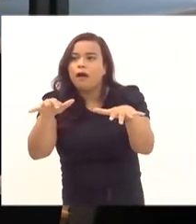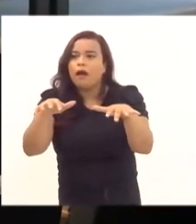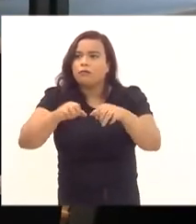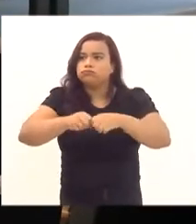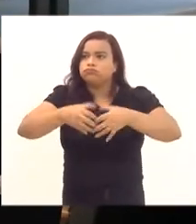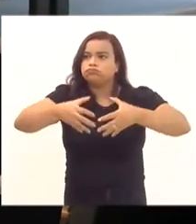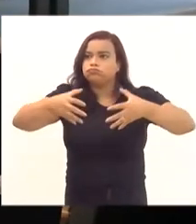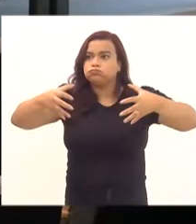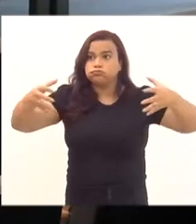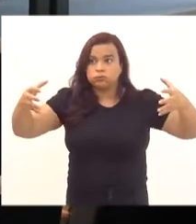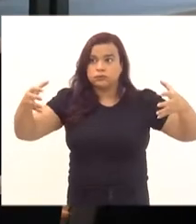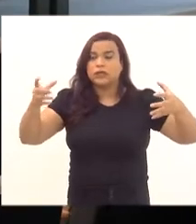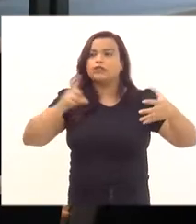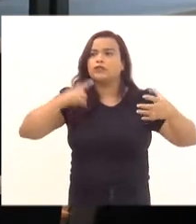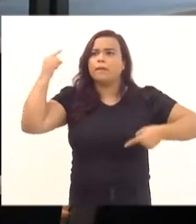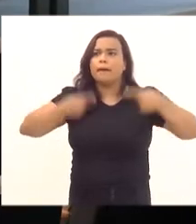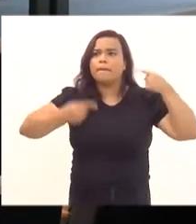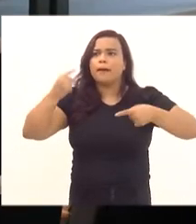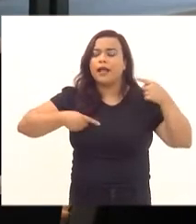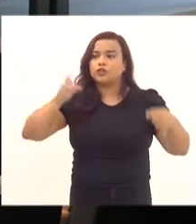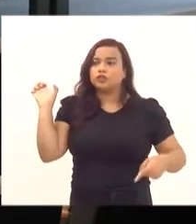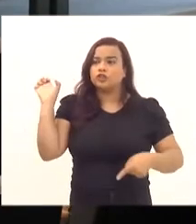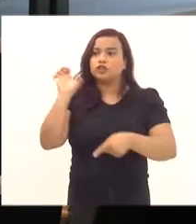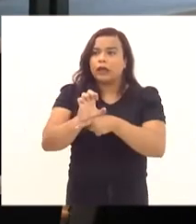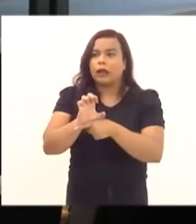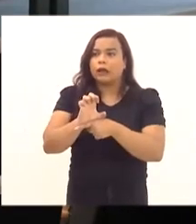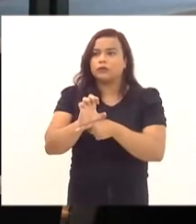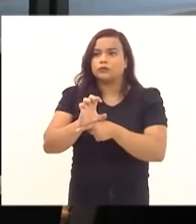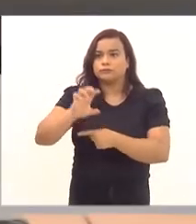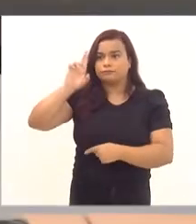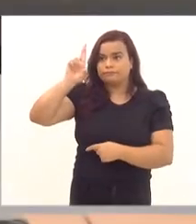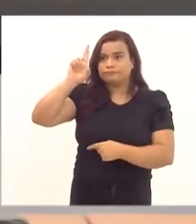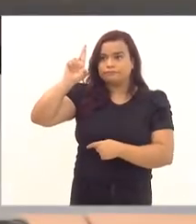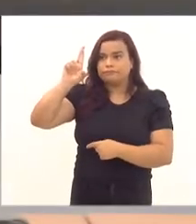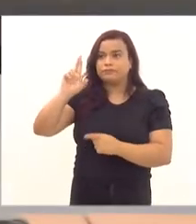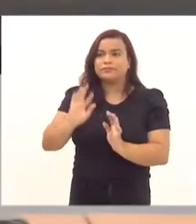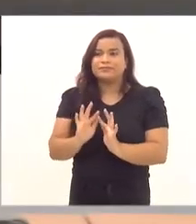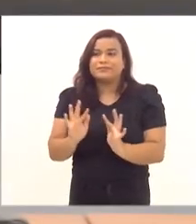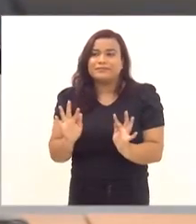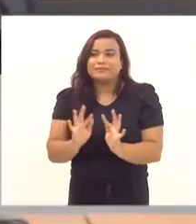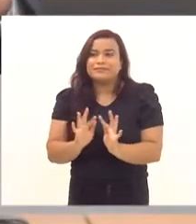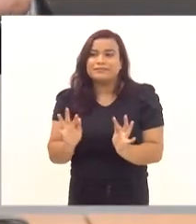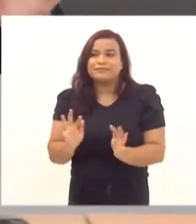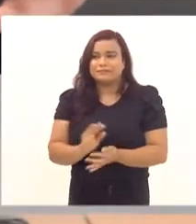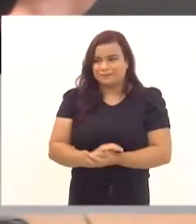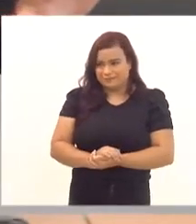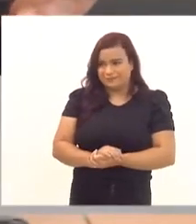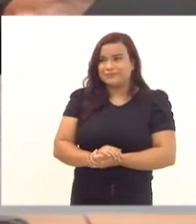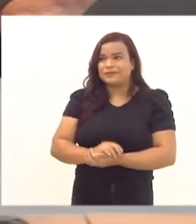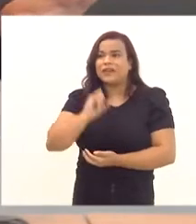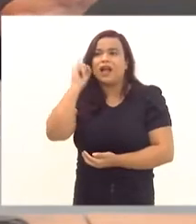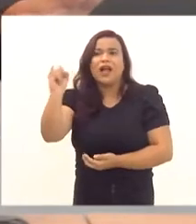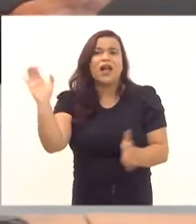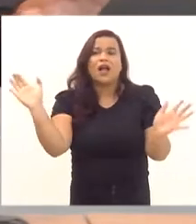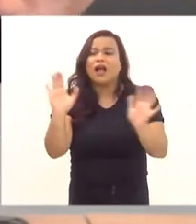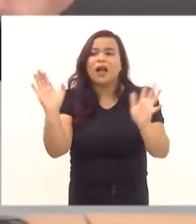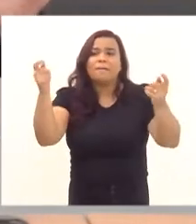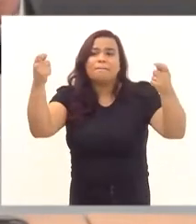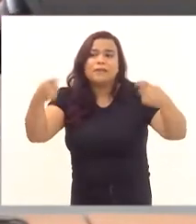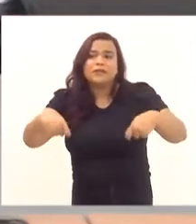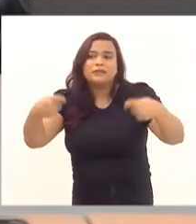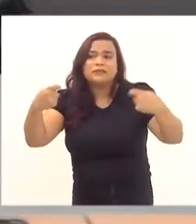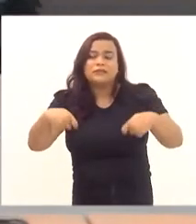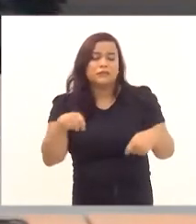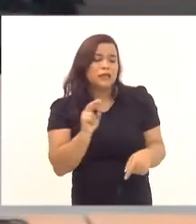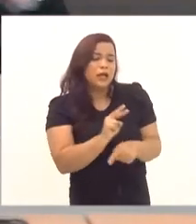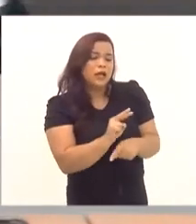Márcio de um estado dito mínimo Estado dito mínimo né não é preciso preservar o estado